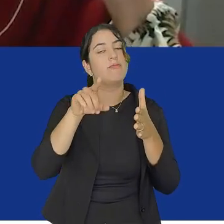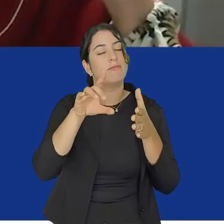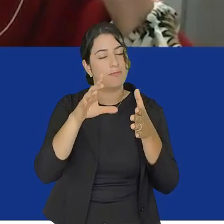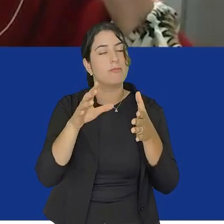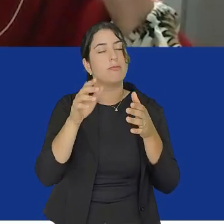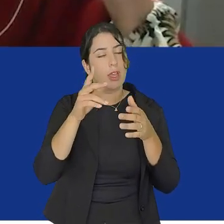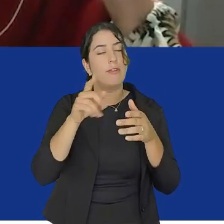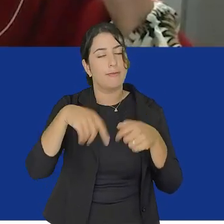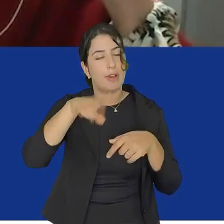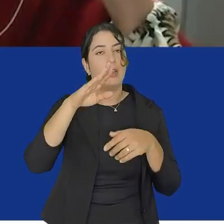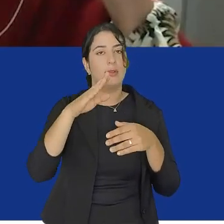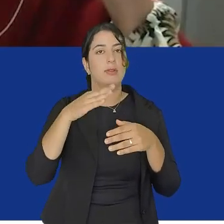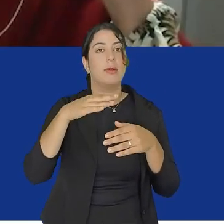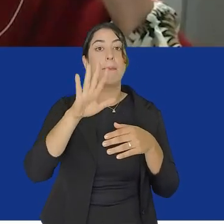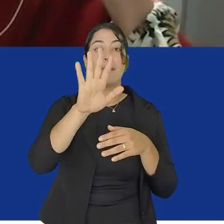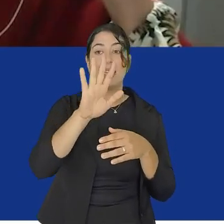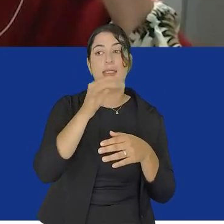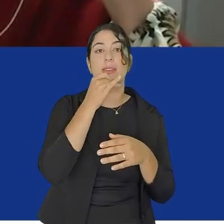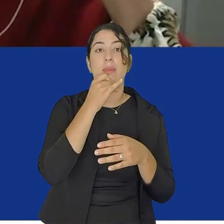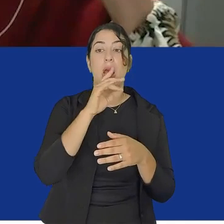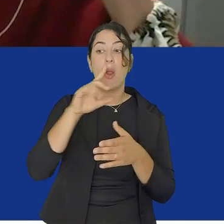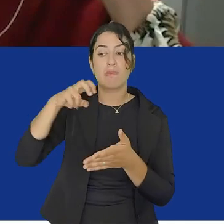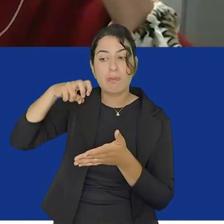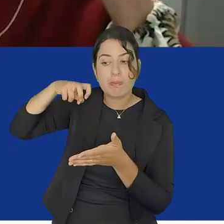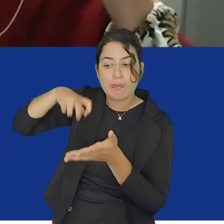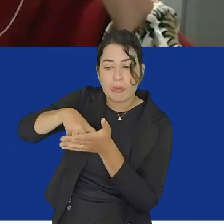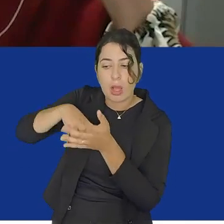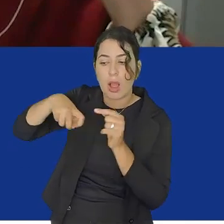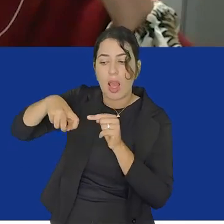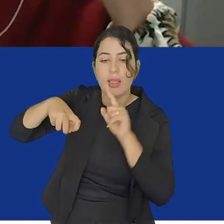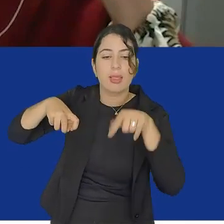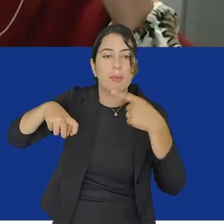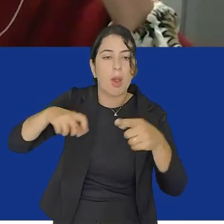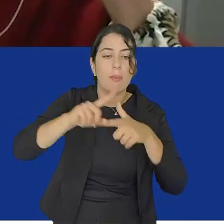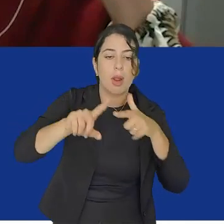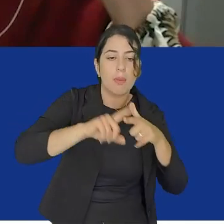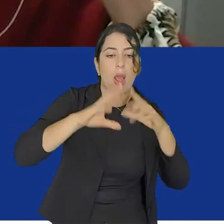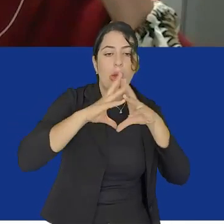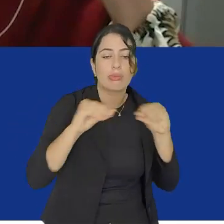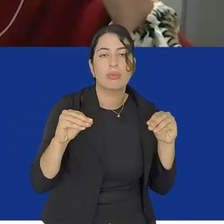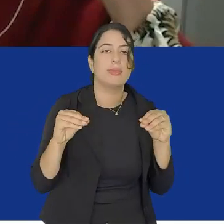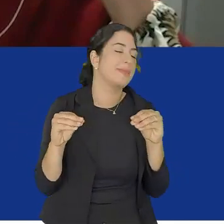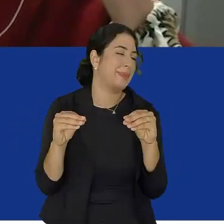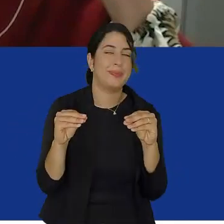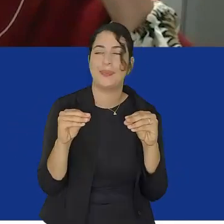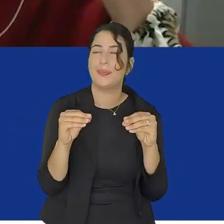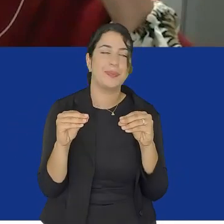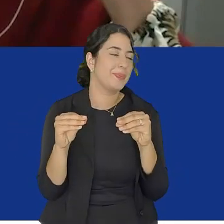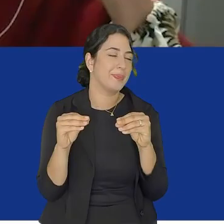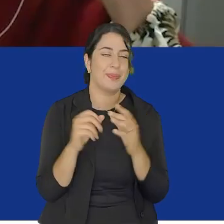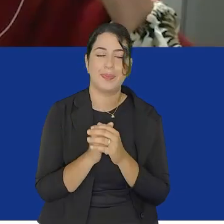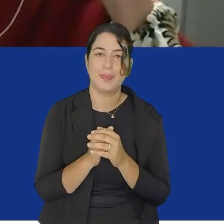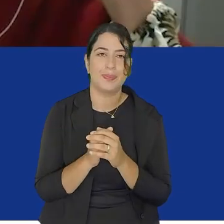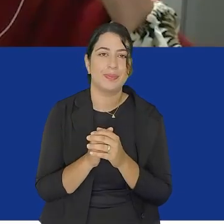faça. Mas achar que a punição em si vai resolver os nossos contextos de trabalho, ela